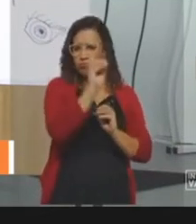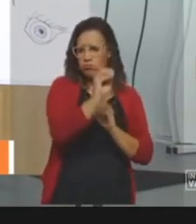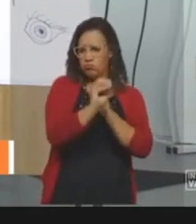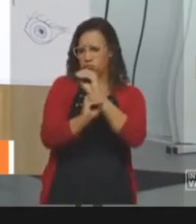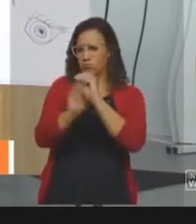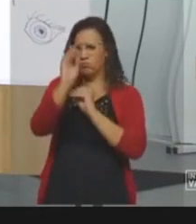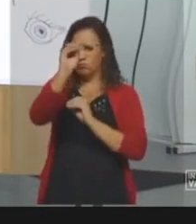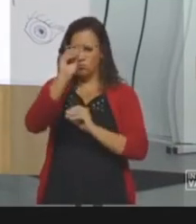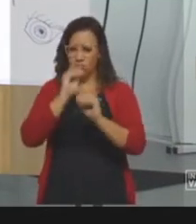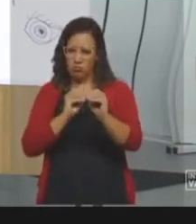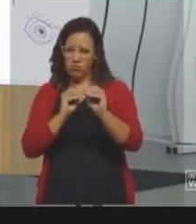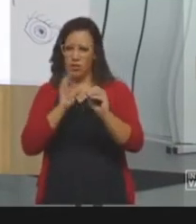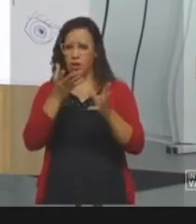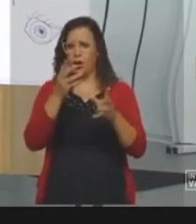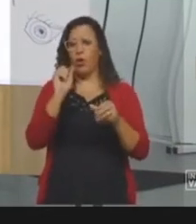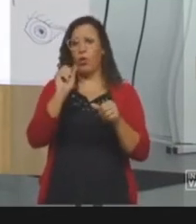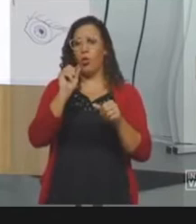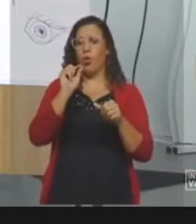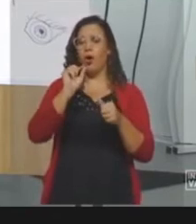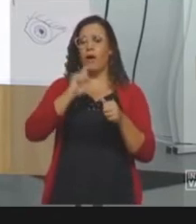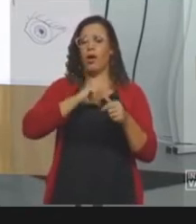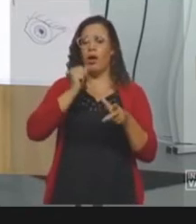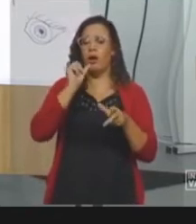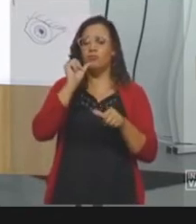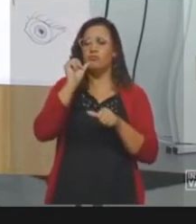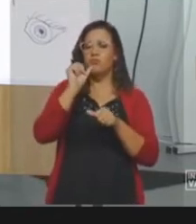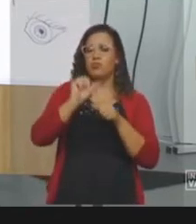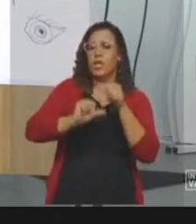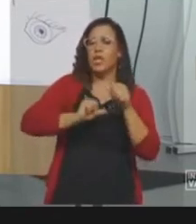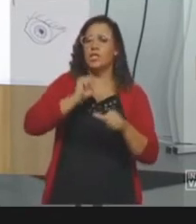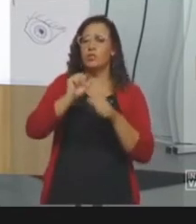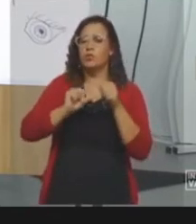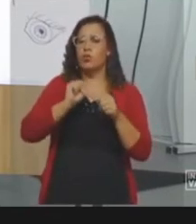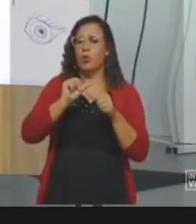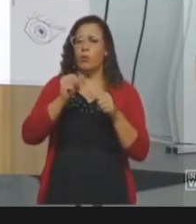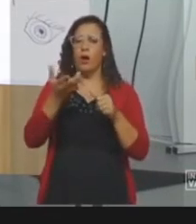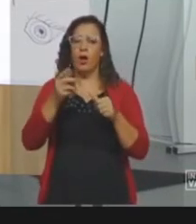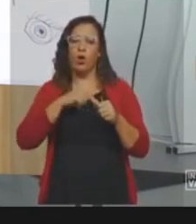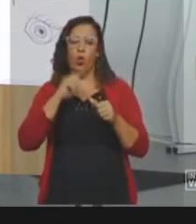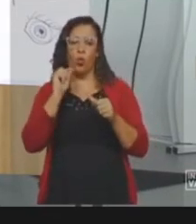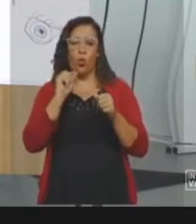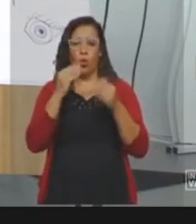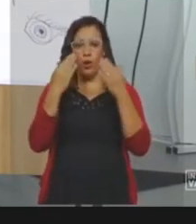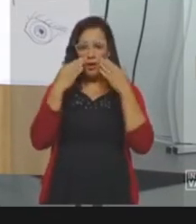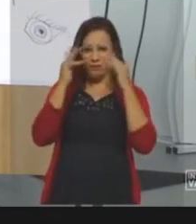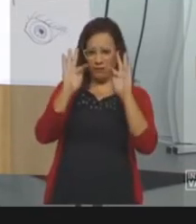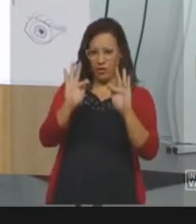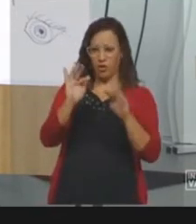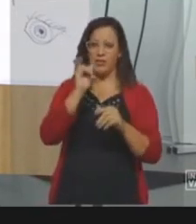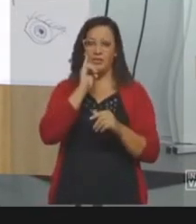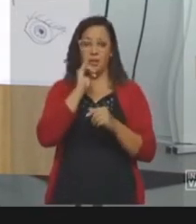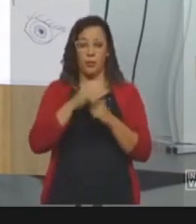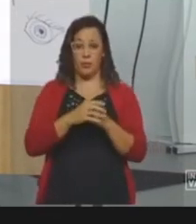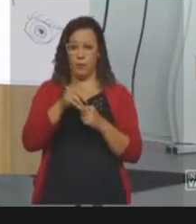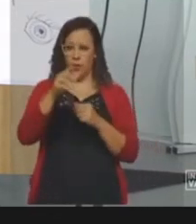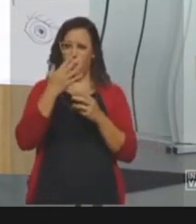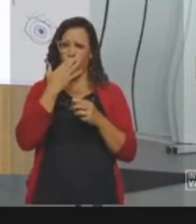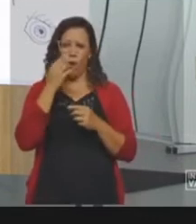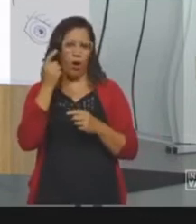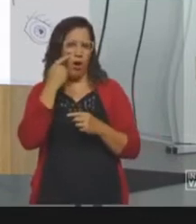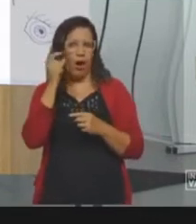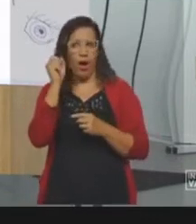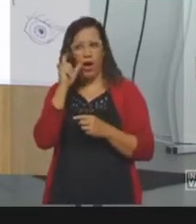a consequência é modificar o fenótipo. Se você conseguisse mudar ali o gene da cor do olho de azul para verde,